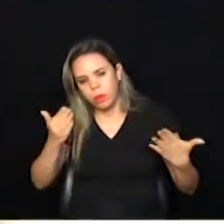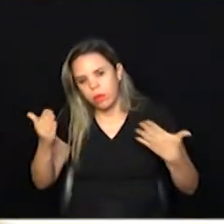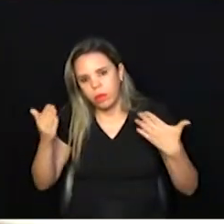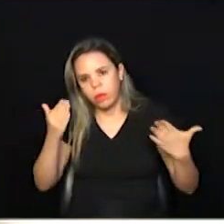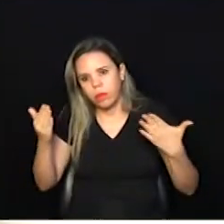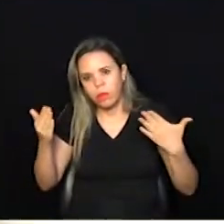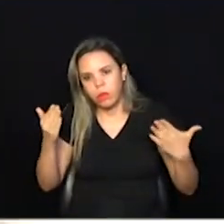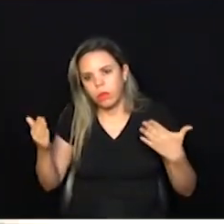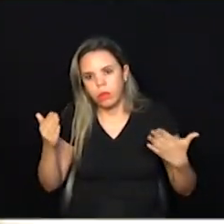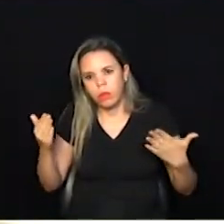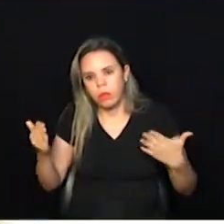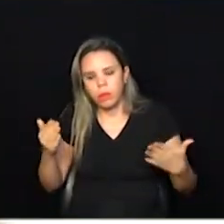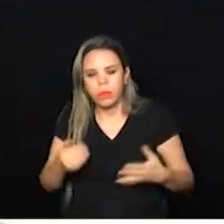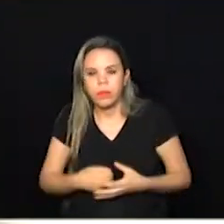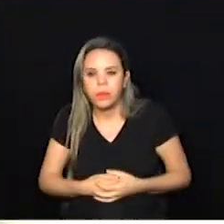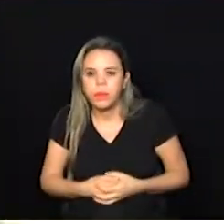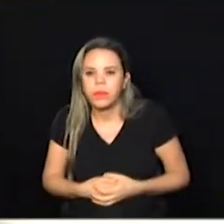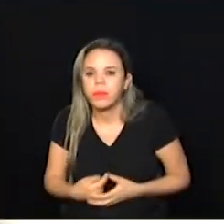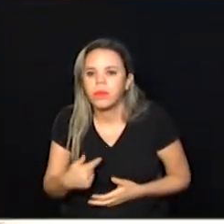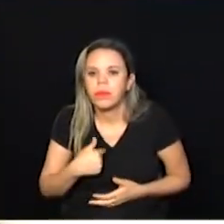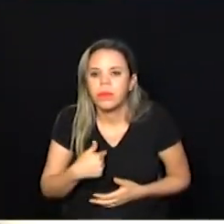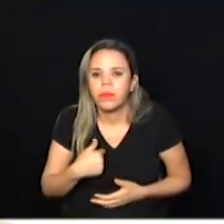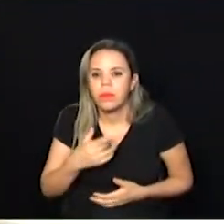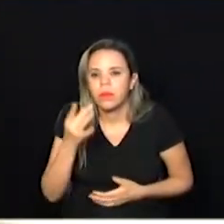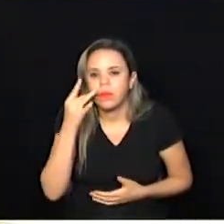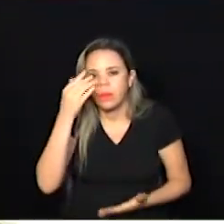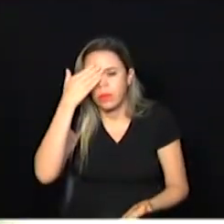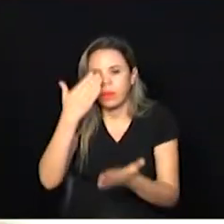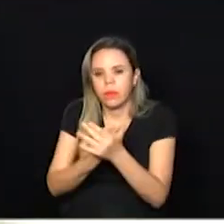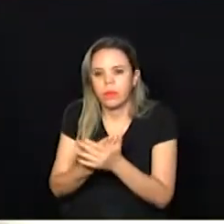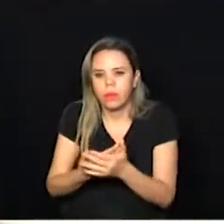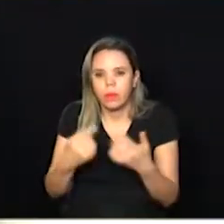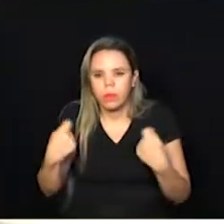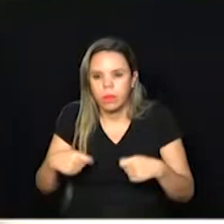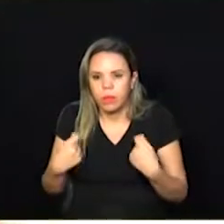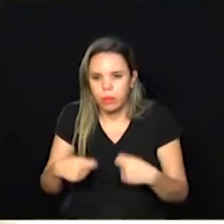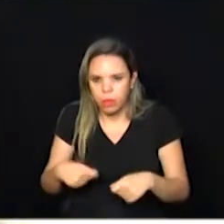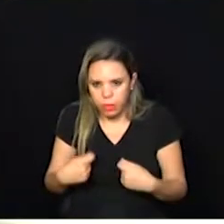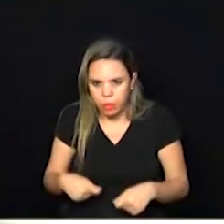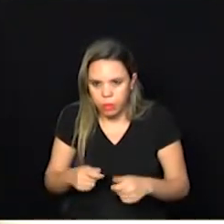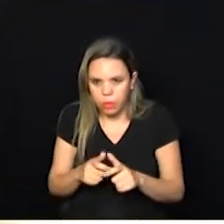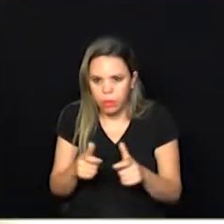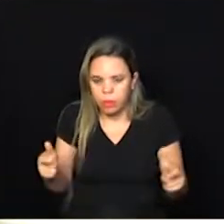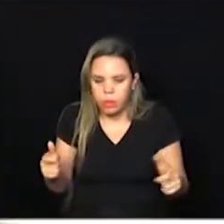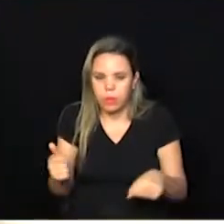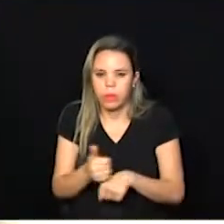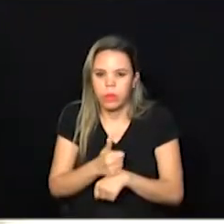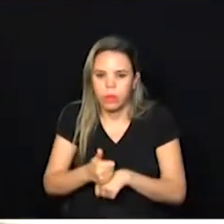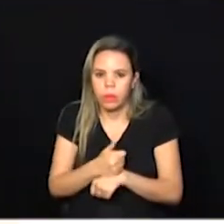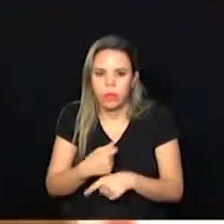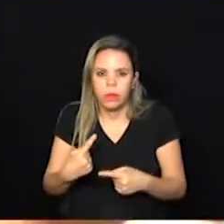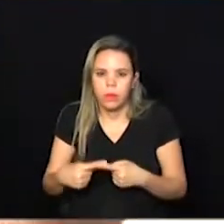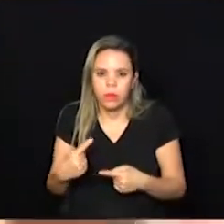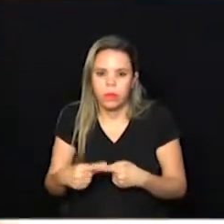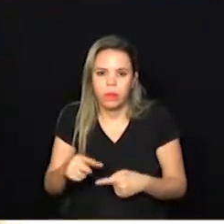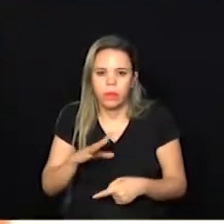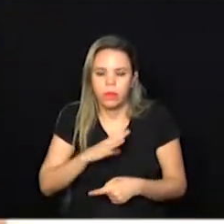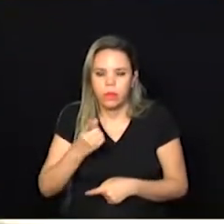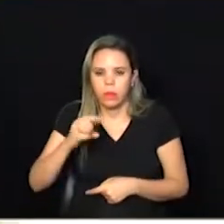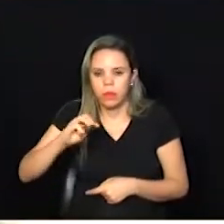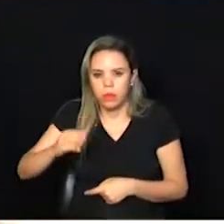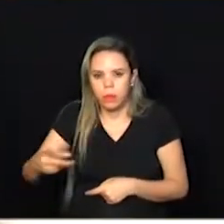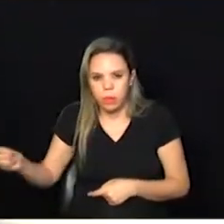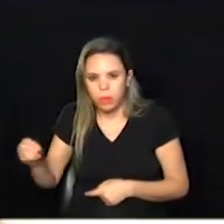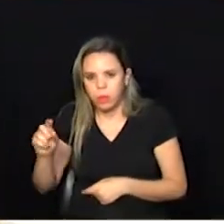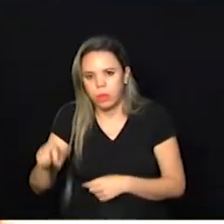comparações. Eu, pessoalmente, acredito que nós precisamos ampliar a equipe, porque uma cidade com